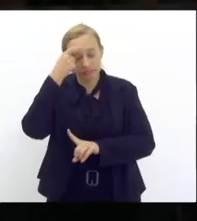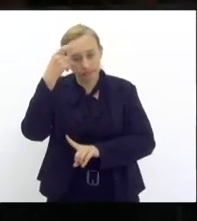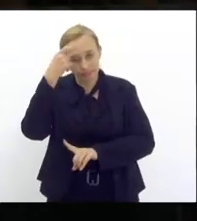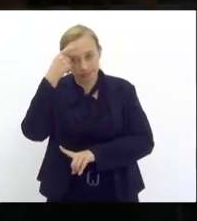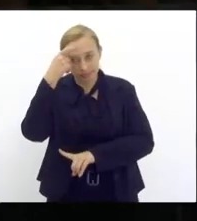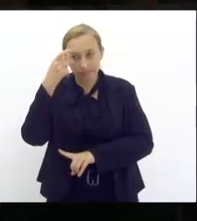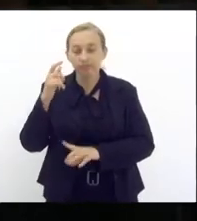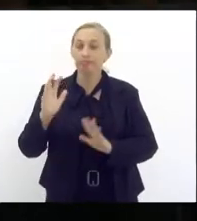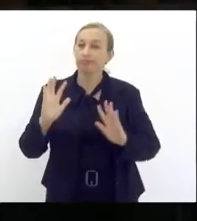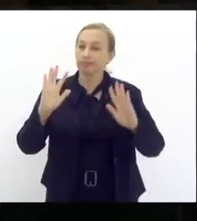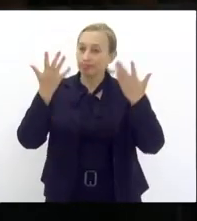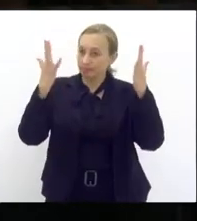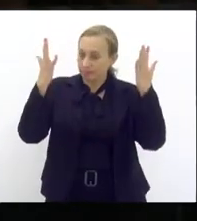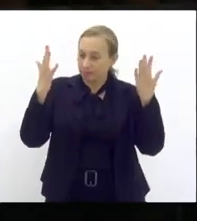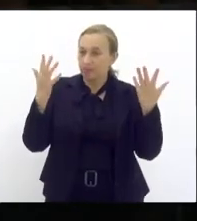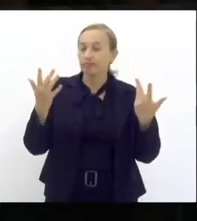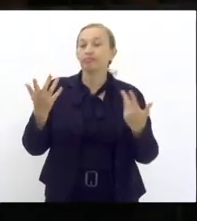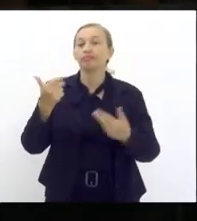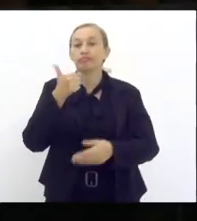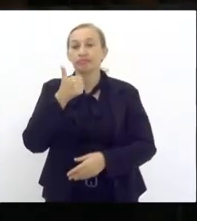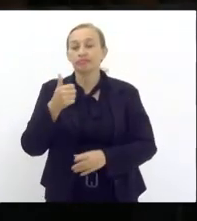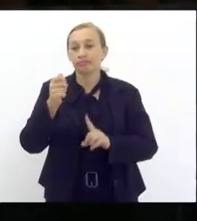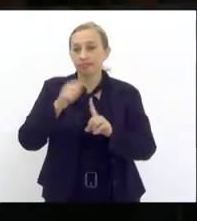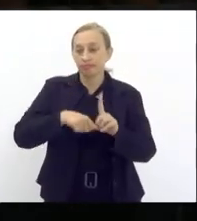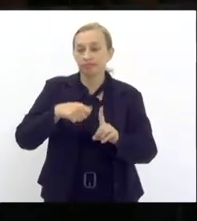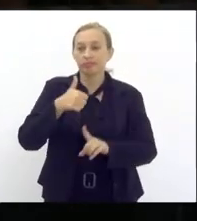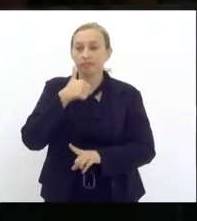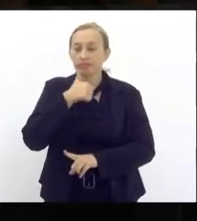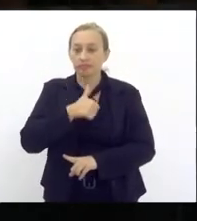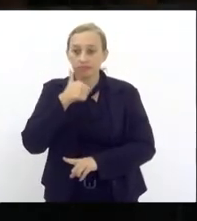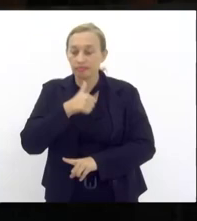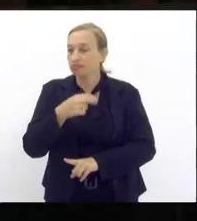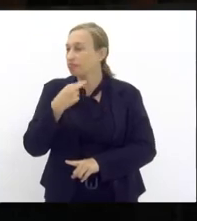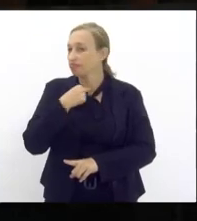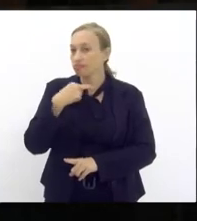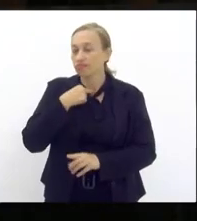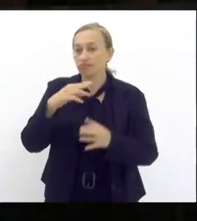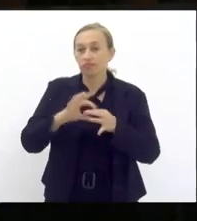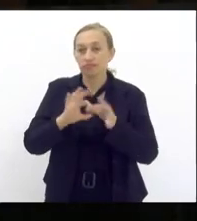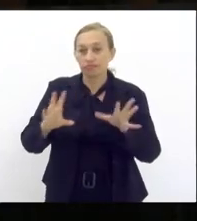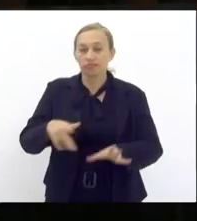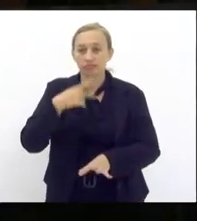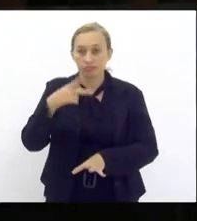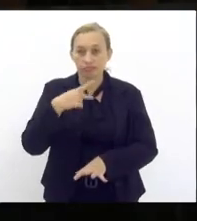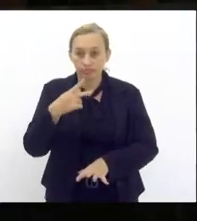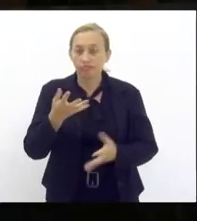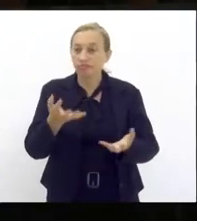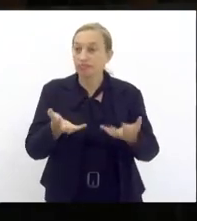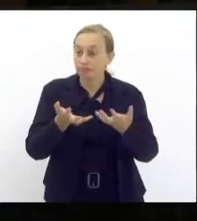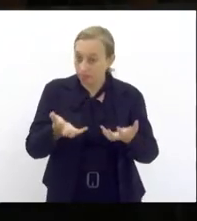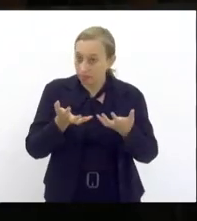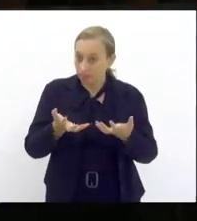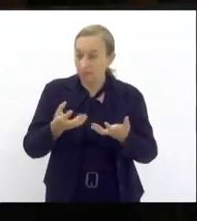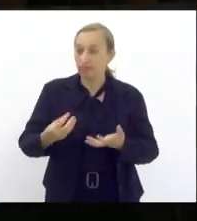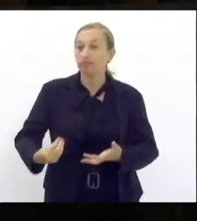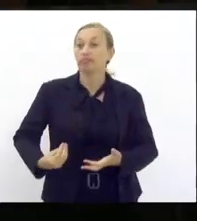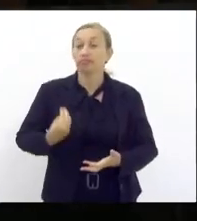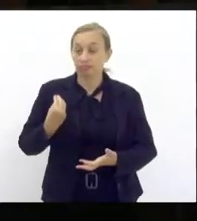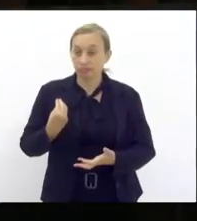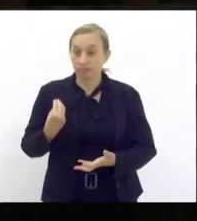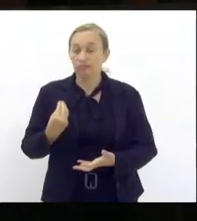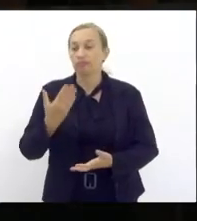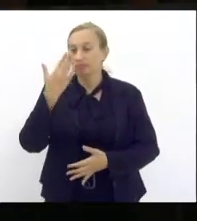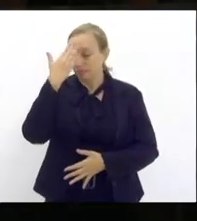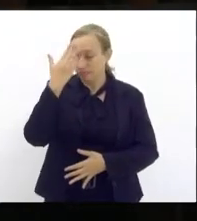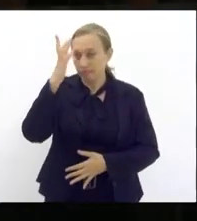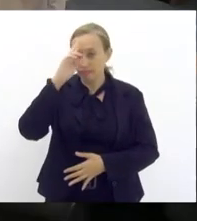e comemora o mês das mulheres, não podemos deixar de dizer que nos queremos vivas. Muito